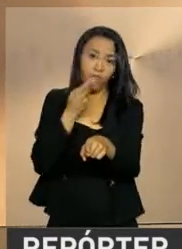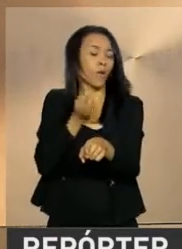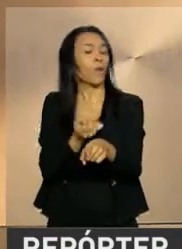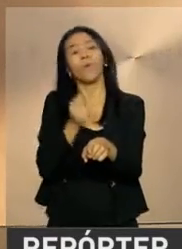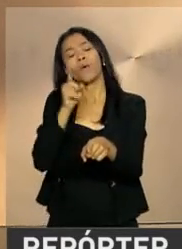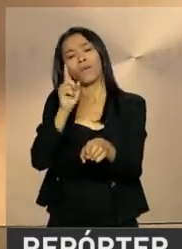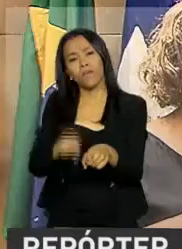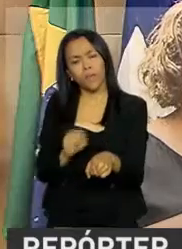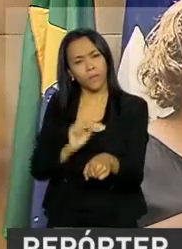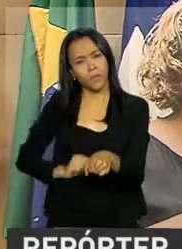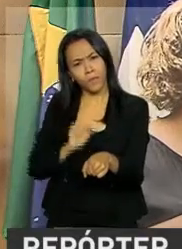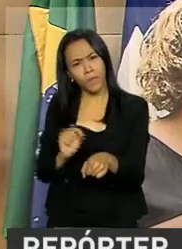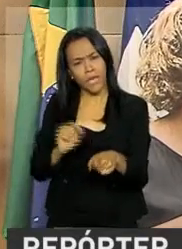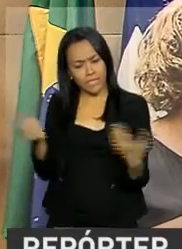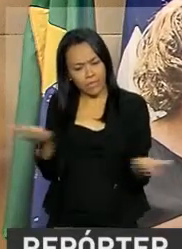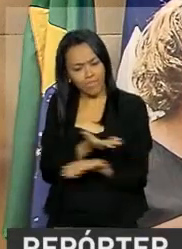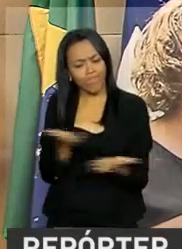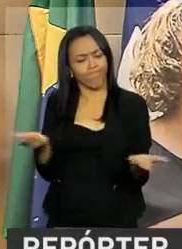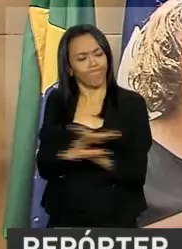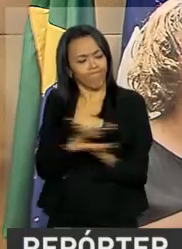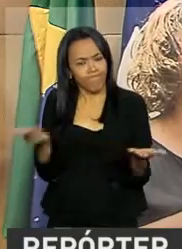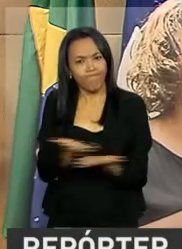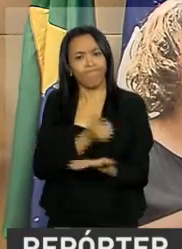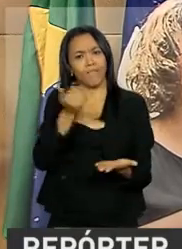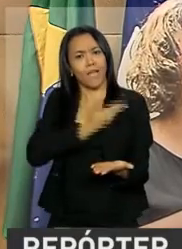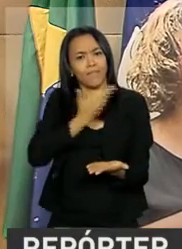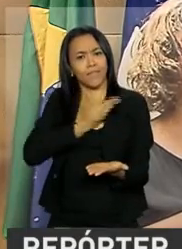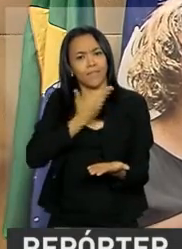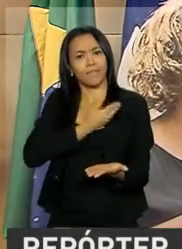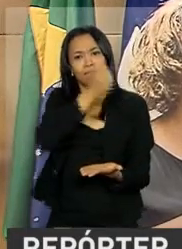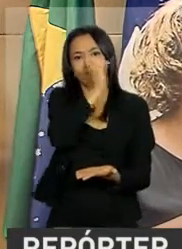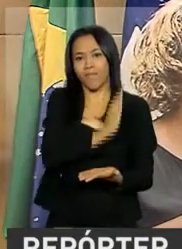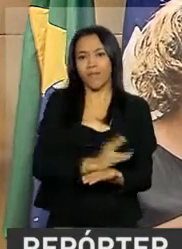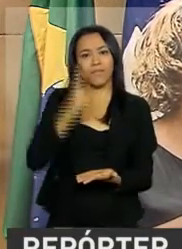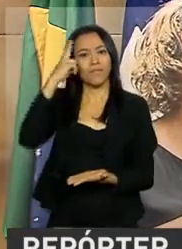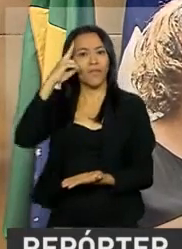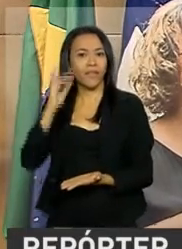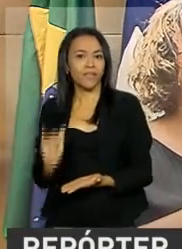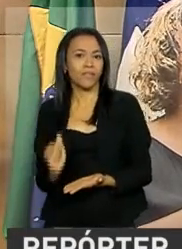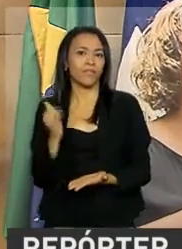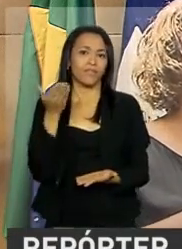reforça a relação de amizade entre os dois países